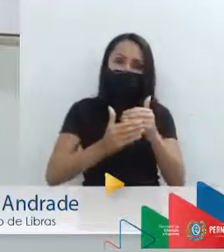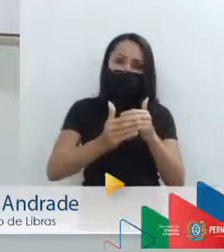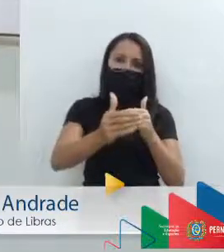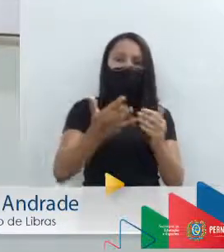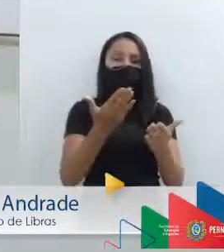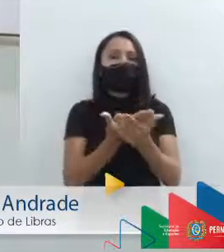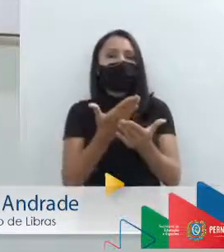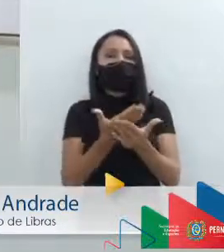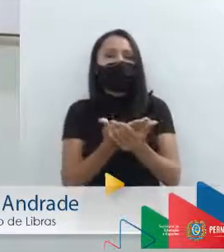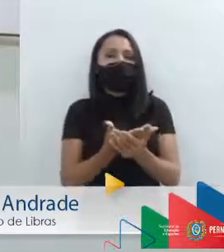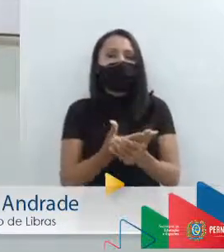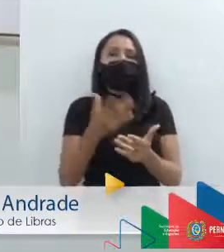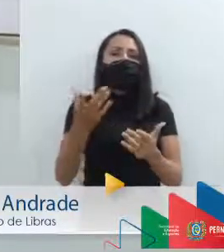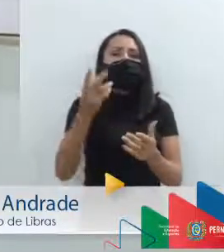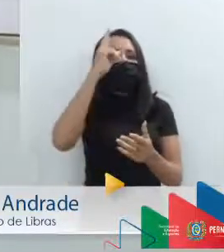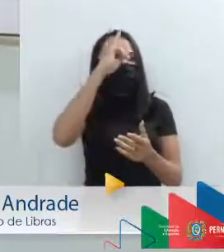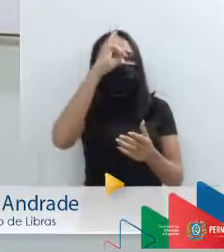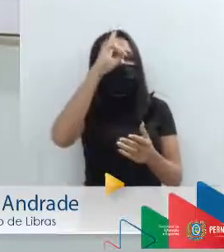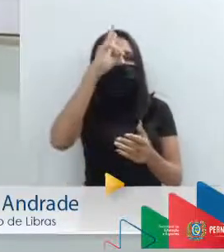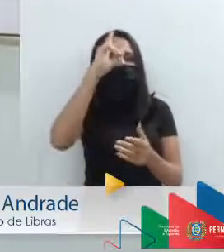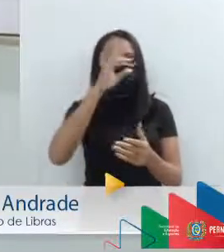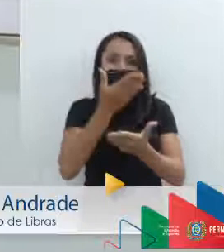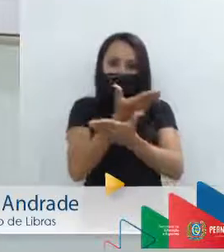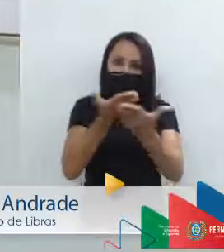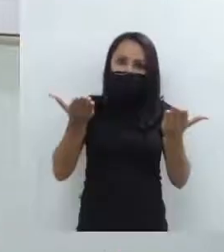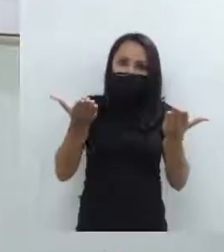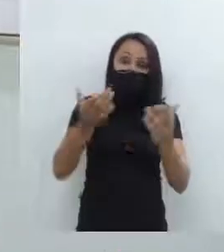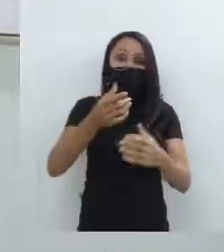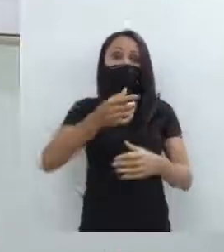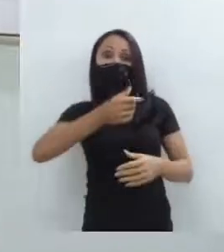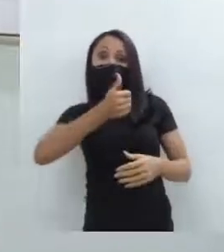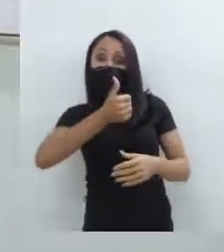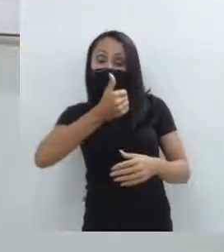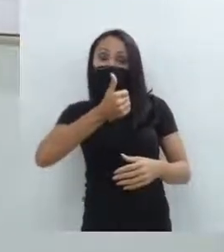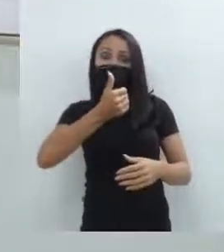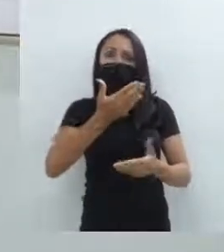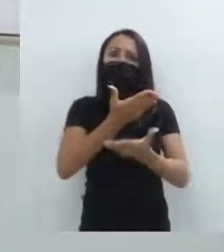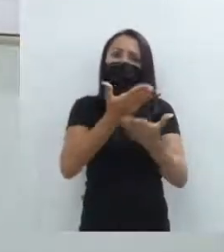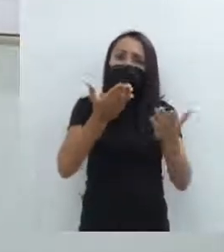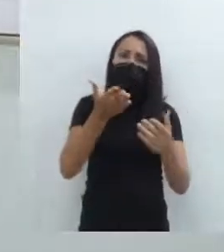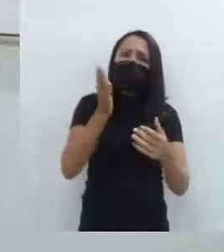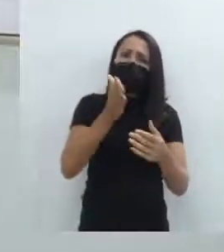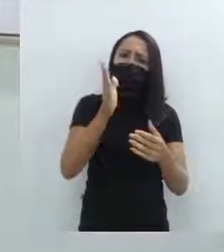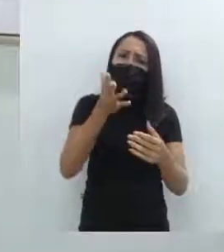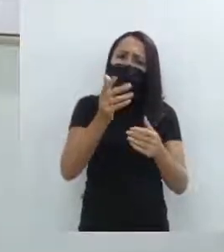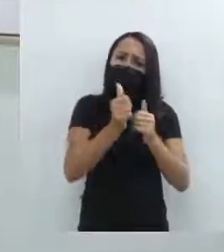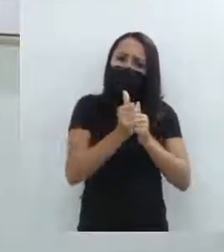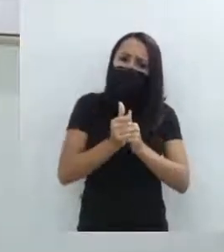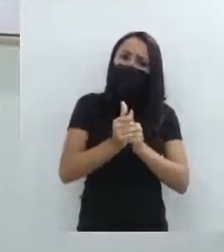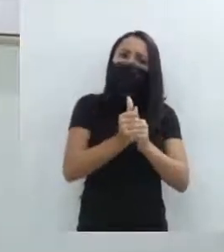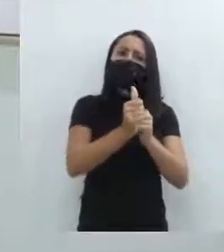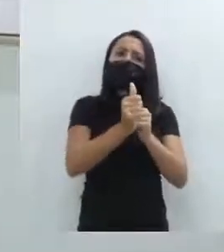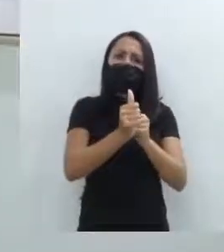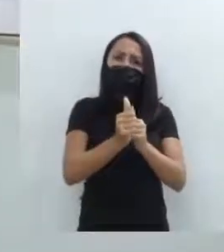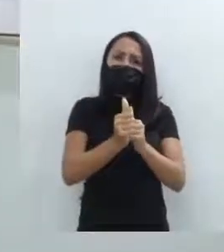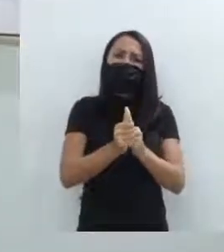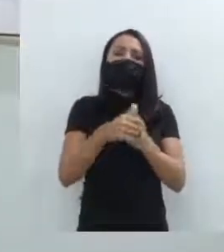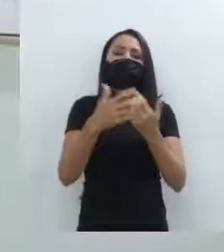aula, deixa eu lembrar algumas coisas a vocês. Primeiro, você já seguiu o perfil